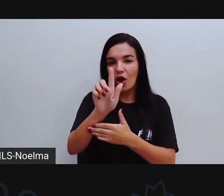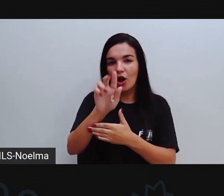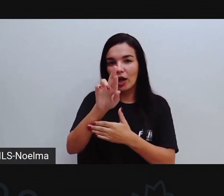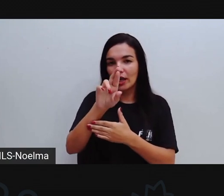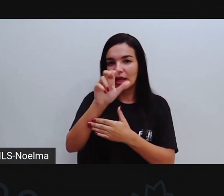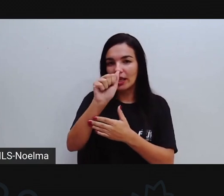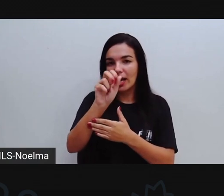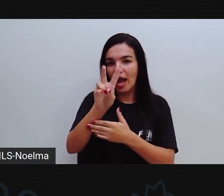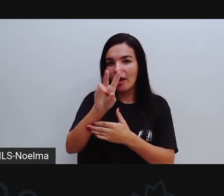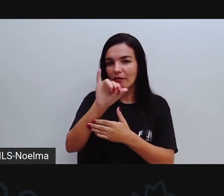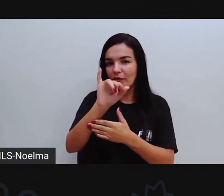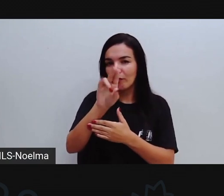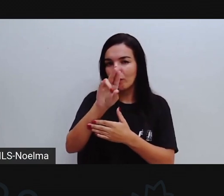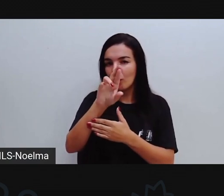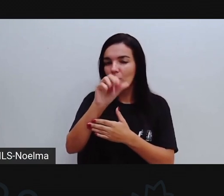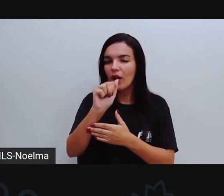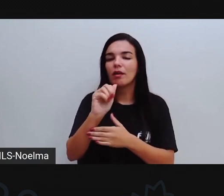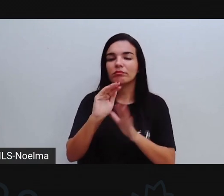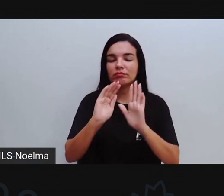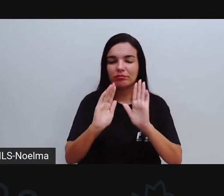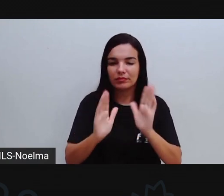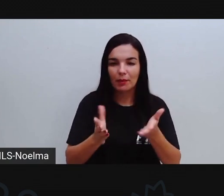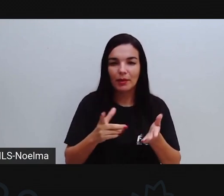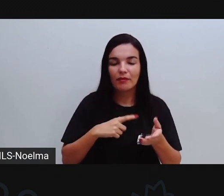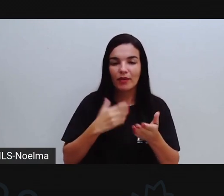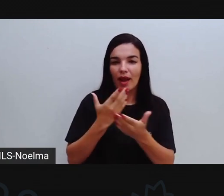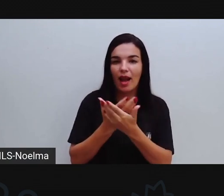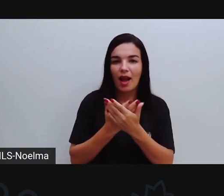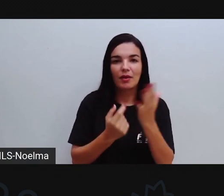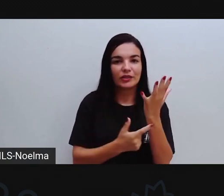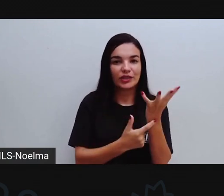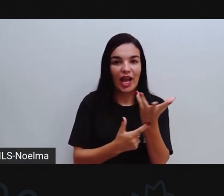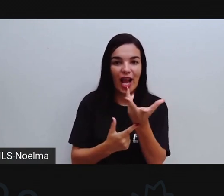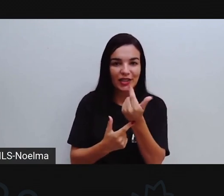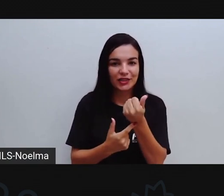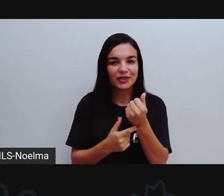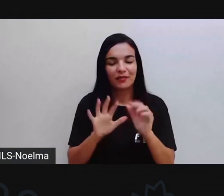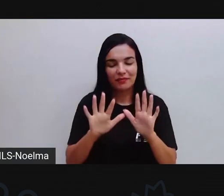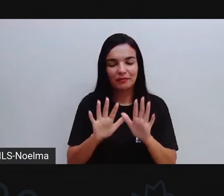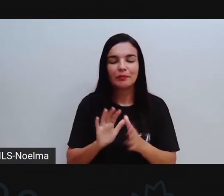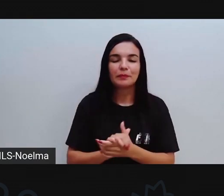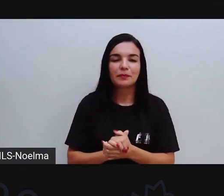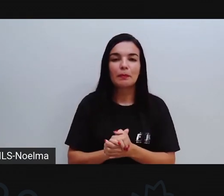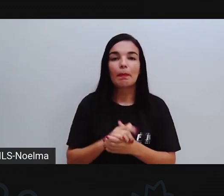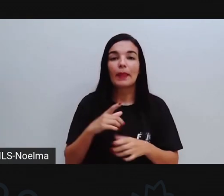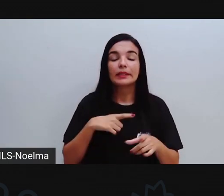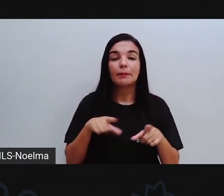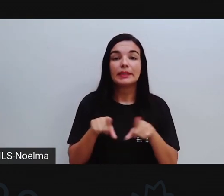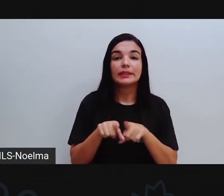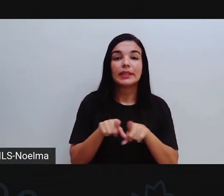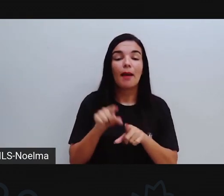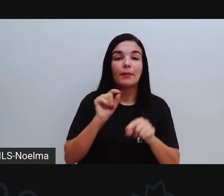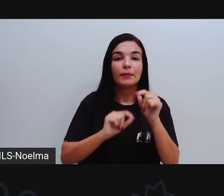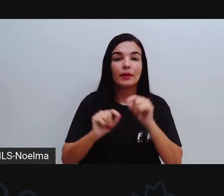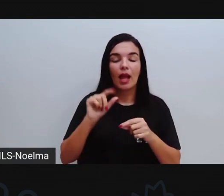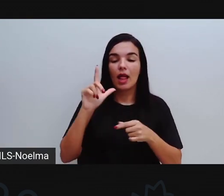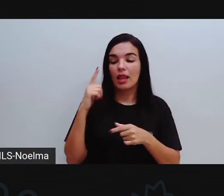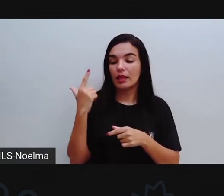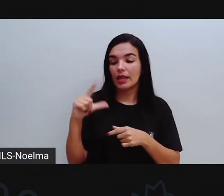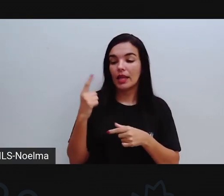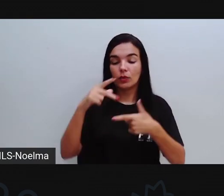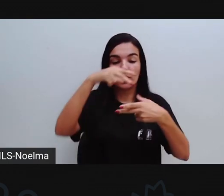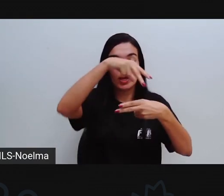gente vai falar sobre a xilogravura na aula de arte, certo? A gente sabe também que a literatura de